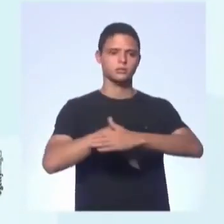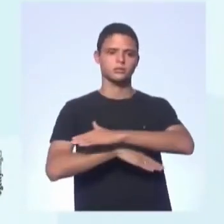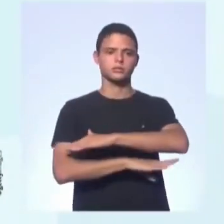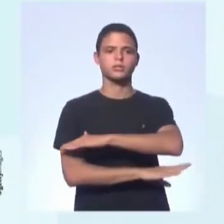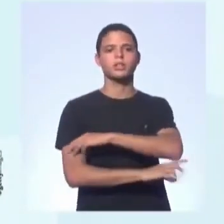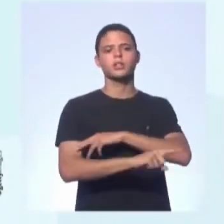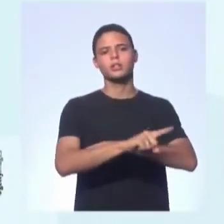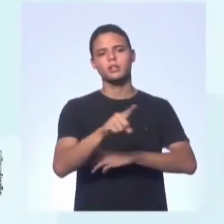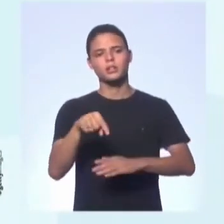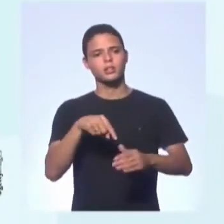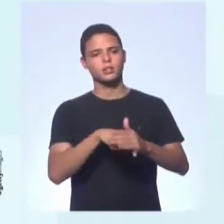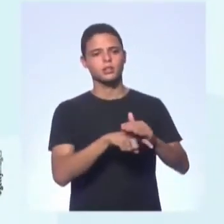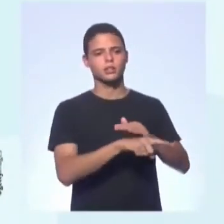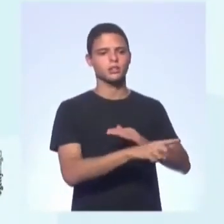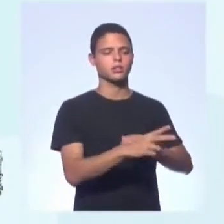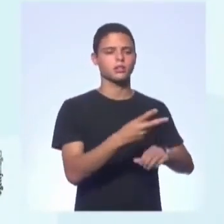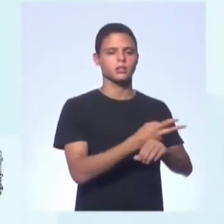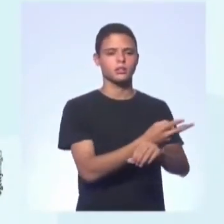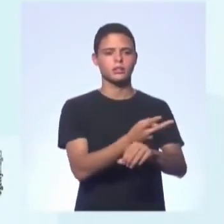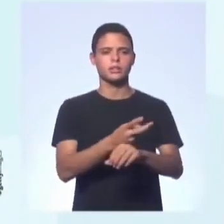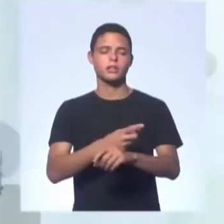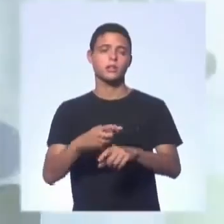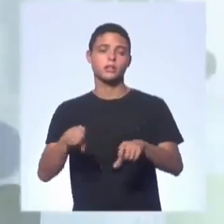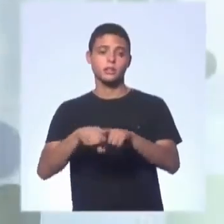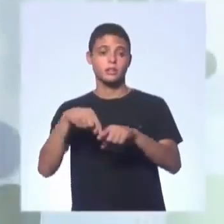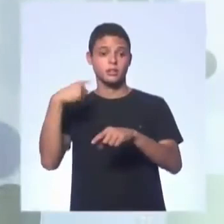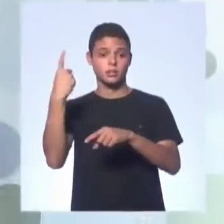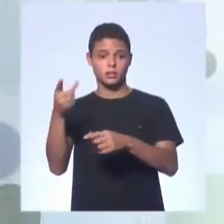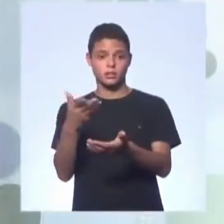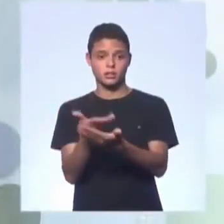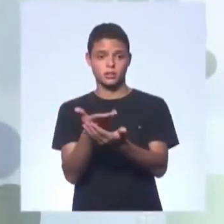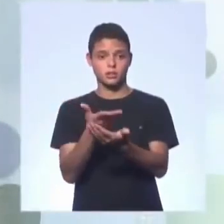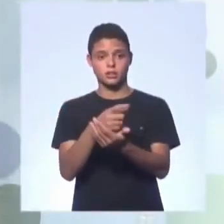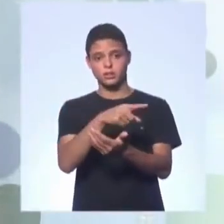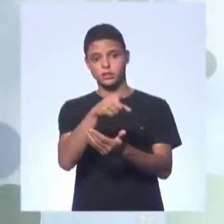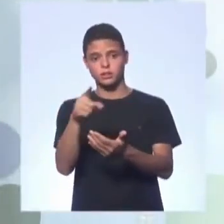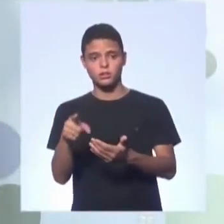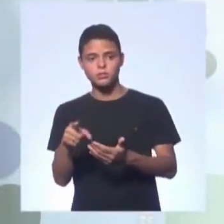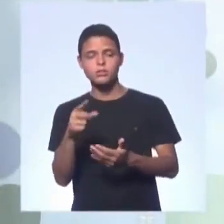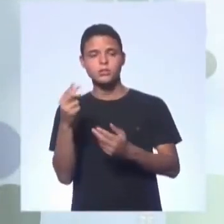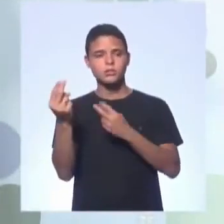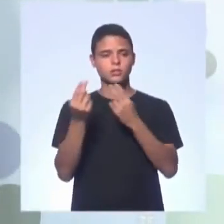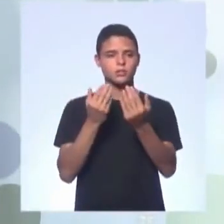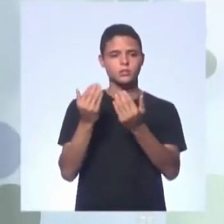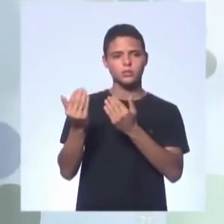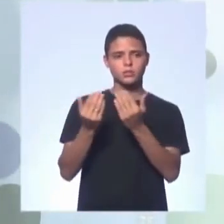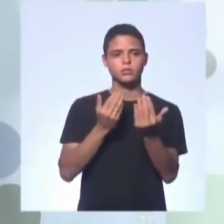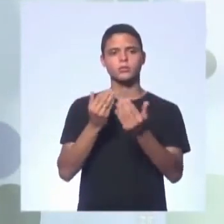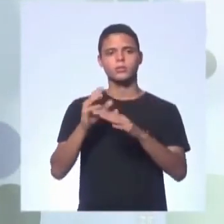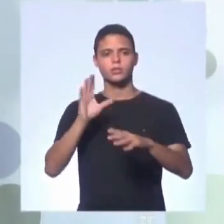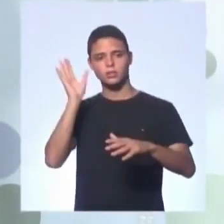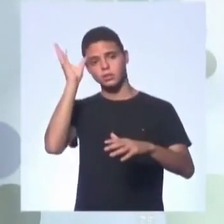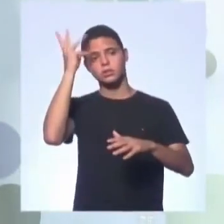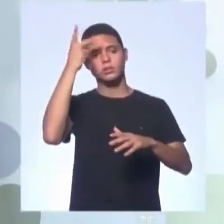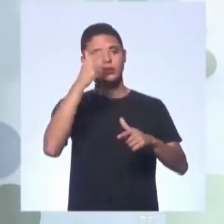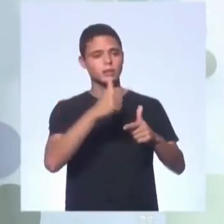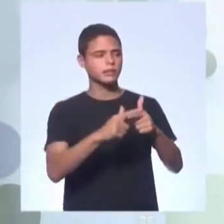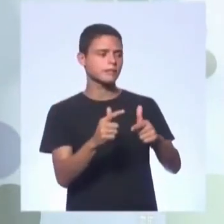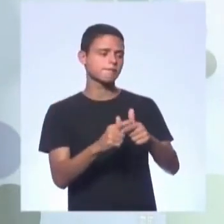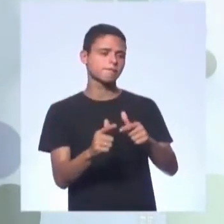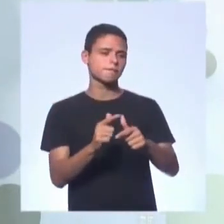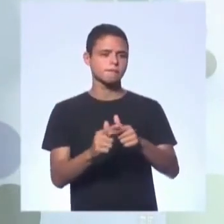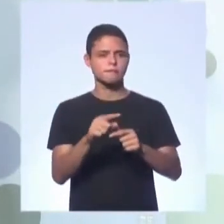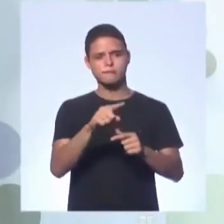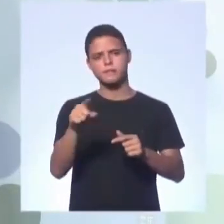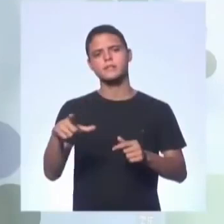Na próxima aula a gente vai fazer a parte 2 e vamos falar muito sobre soluções aí desses problemas aí. Tem soluções mesmo